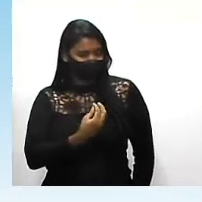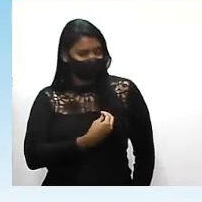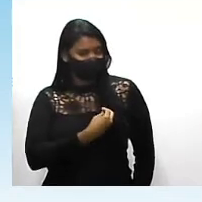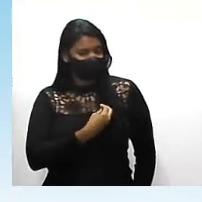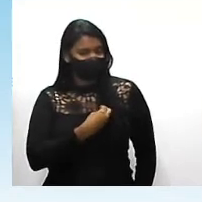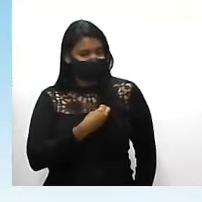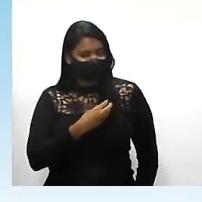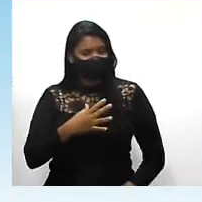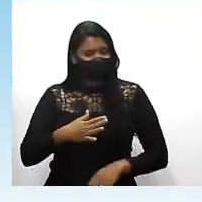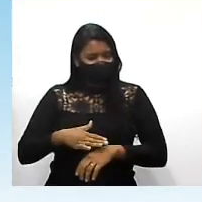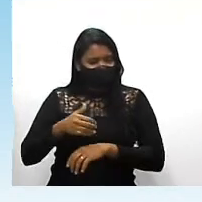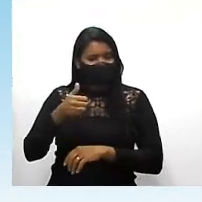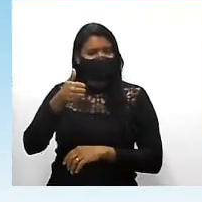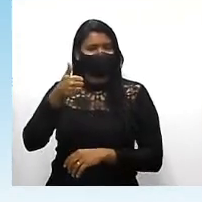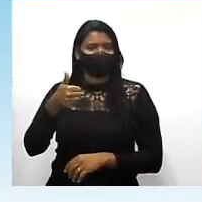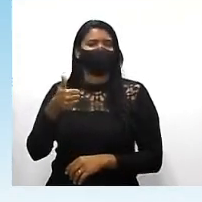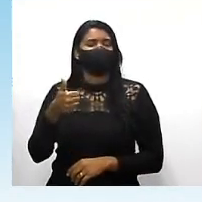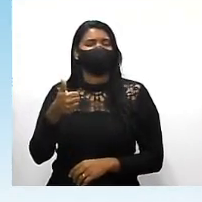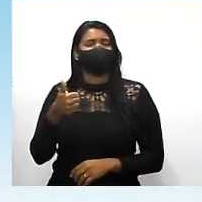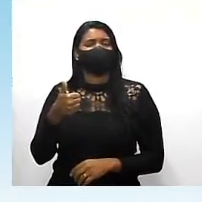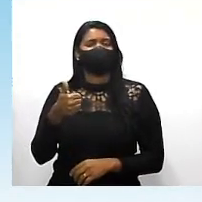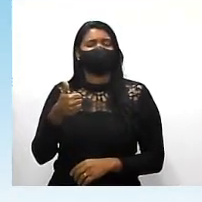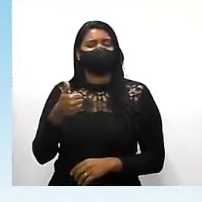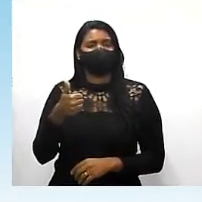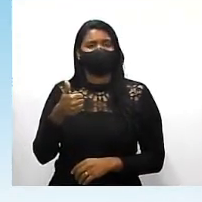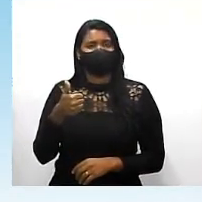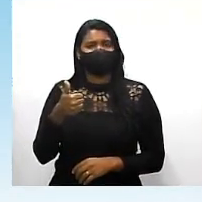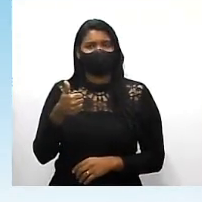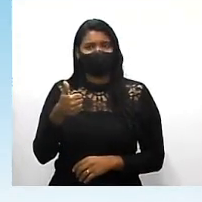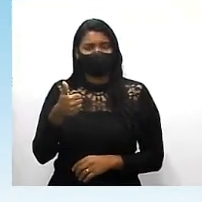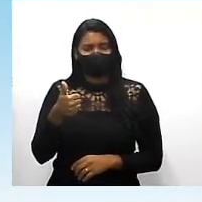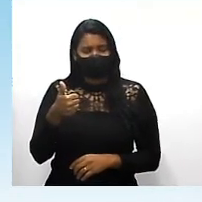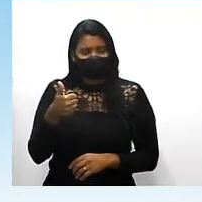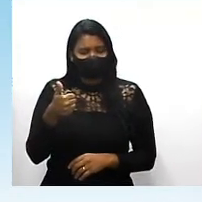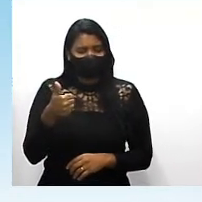ser melhor, possa ser